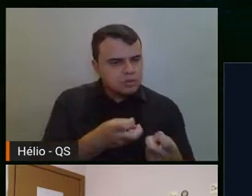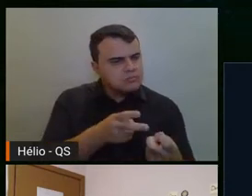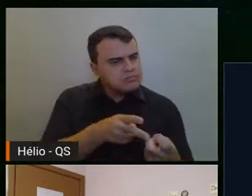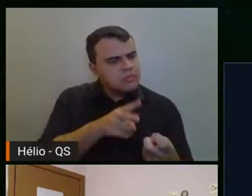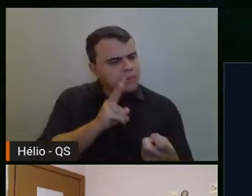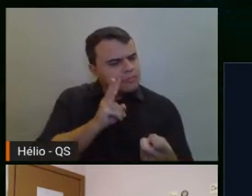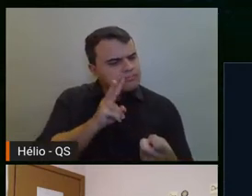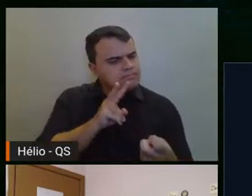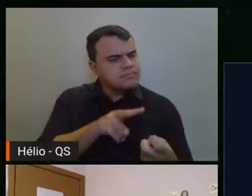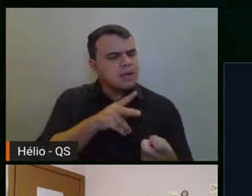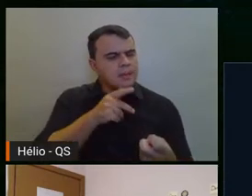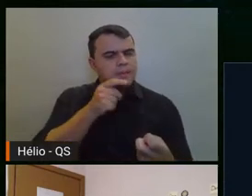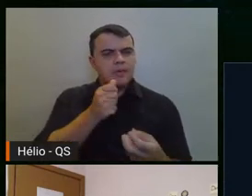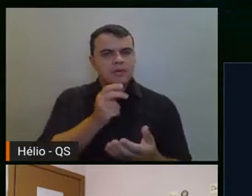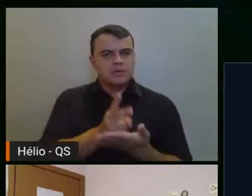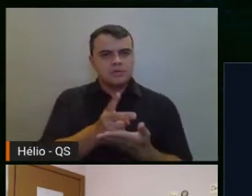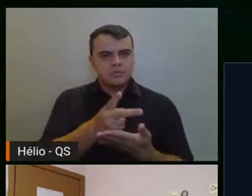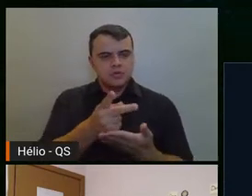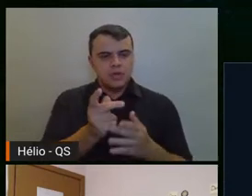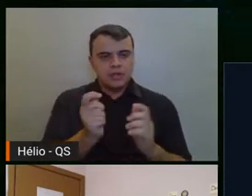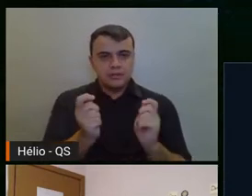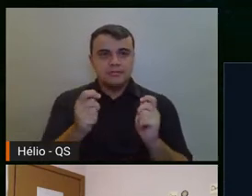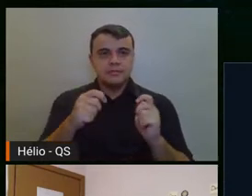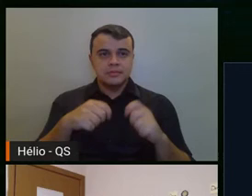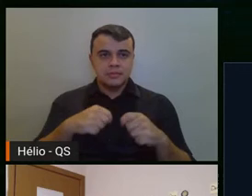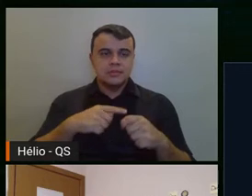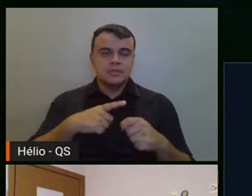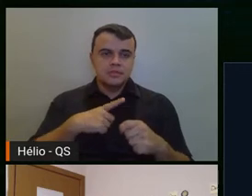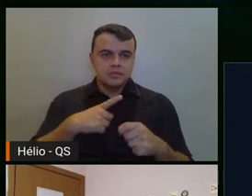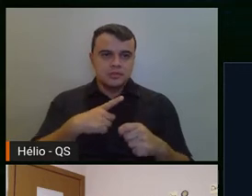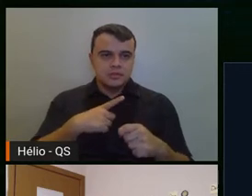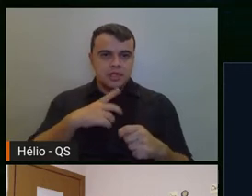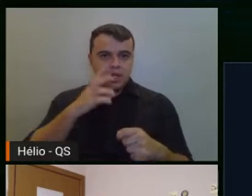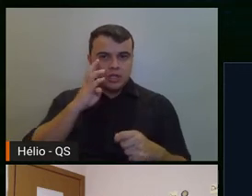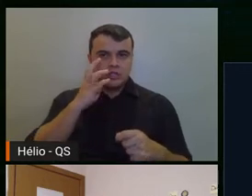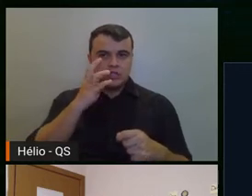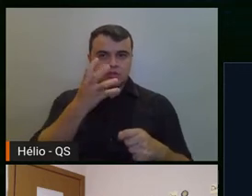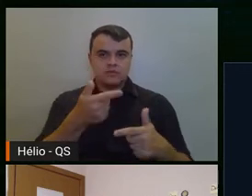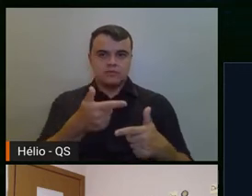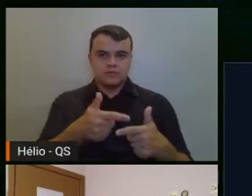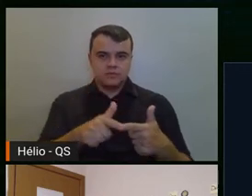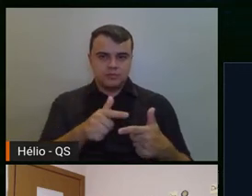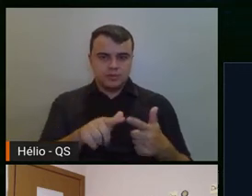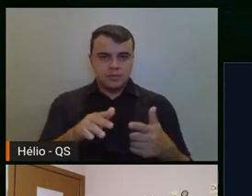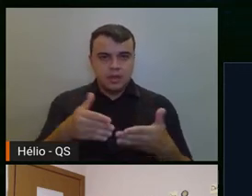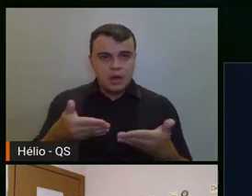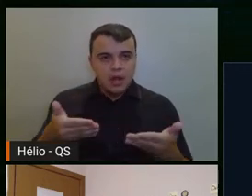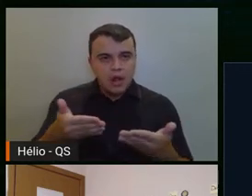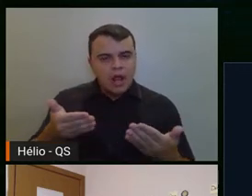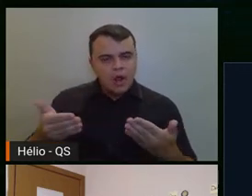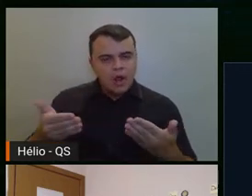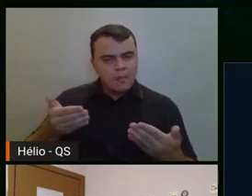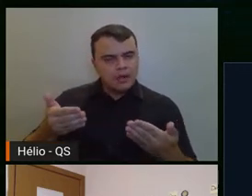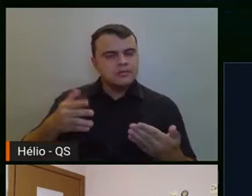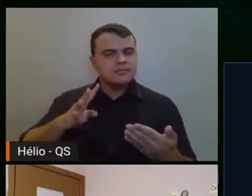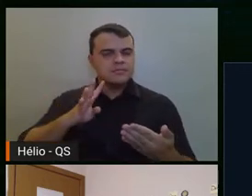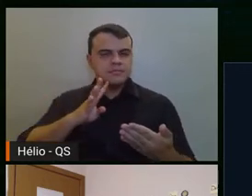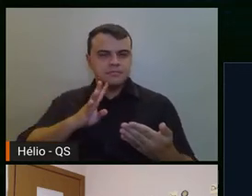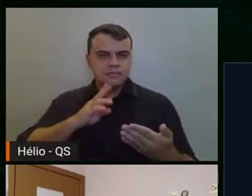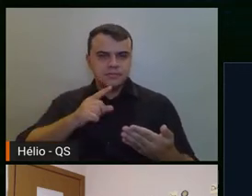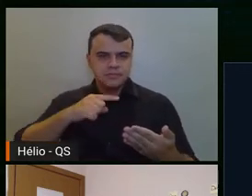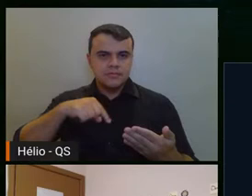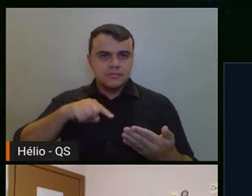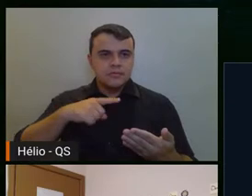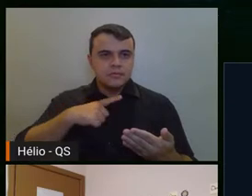para conseguir melhorando a sua capacidade técnica sua capacidade de resolver problemas então é uma analogia super válida aí né